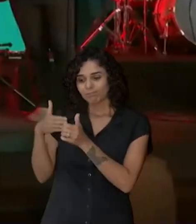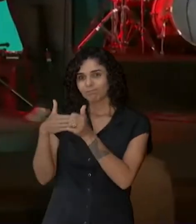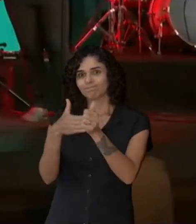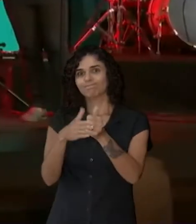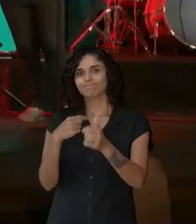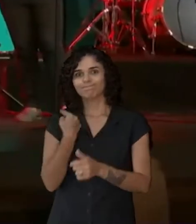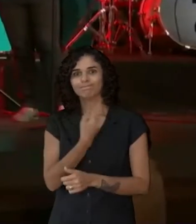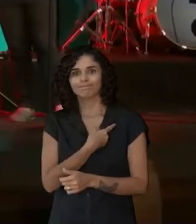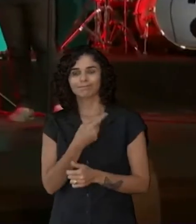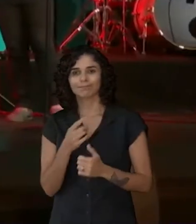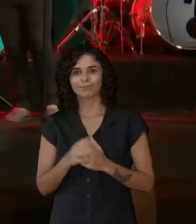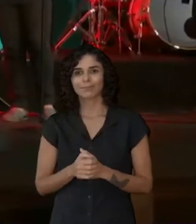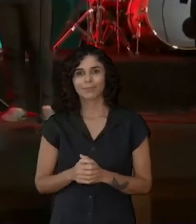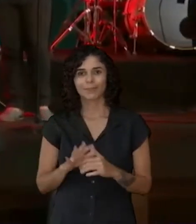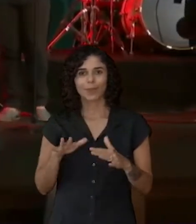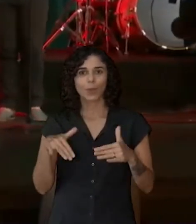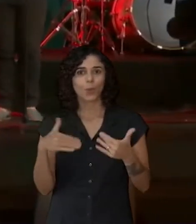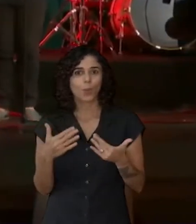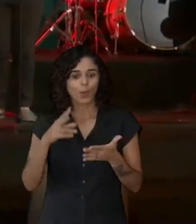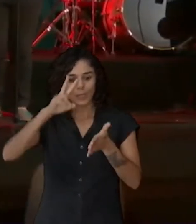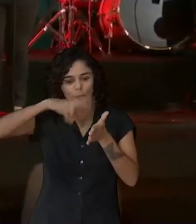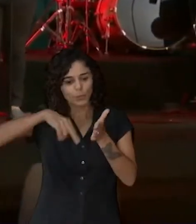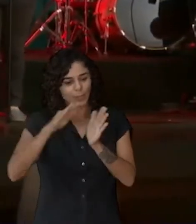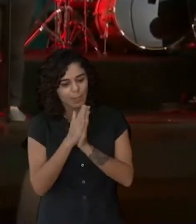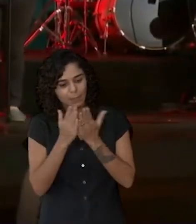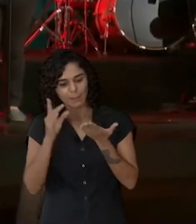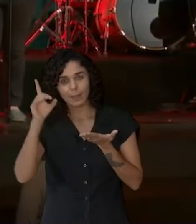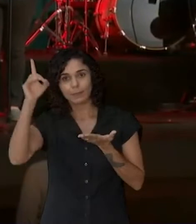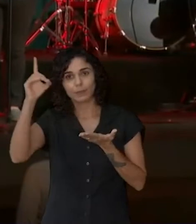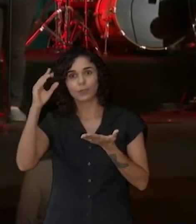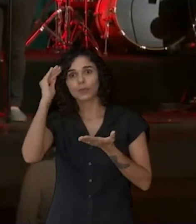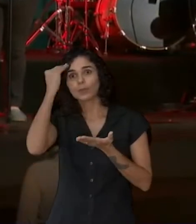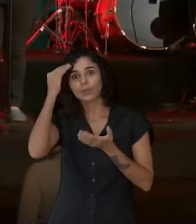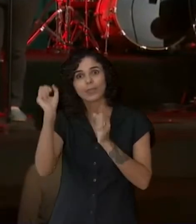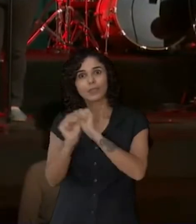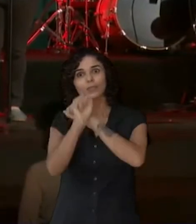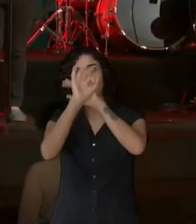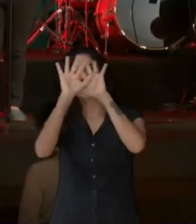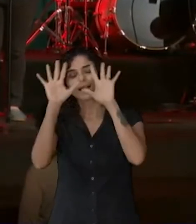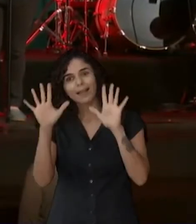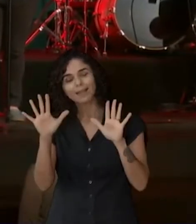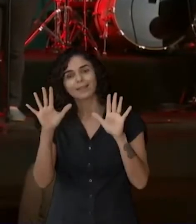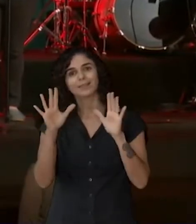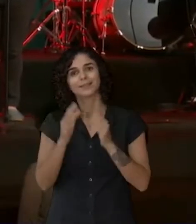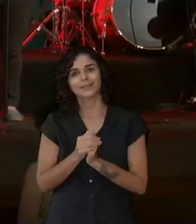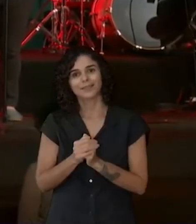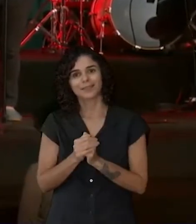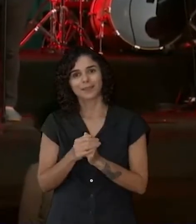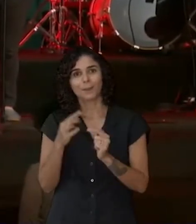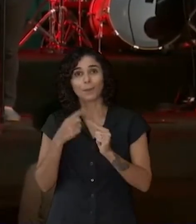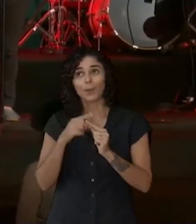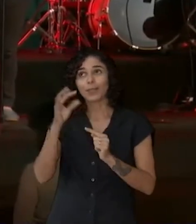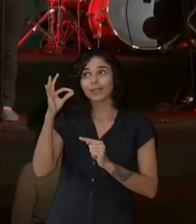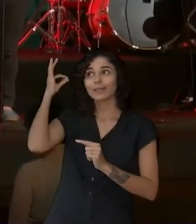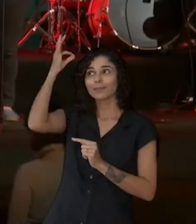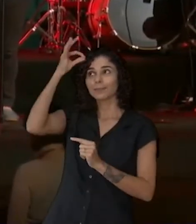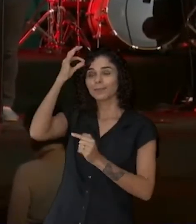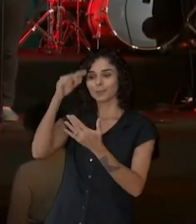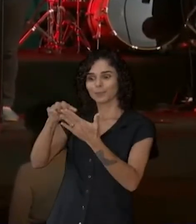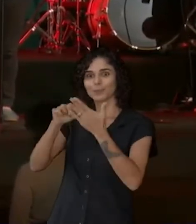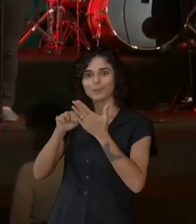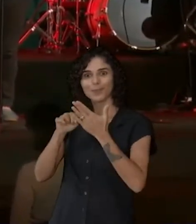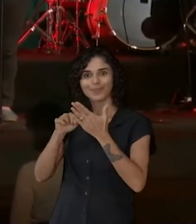lê a Bíblia, a gente entende direito por causa do Espírito. Quando a gente precisa tomar